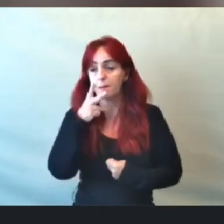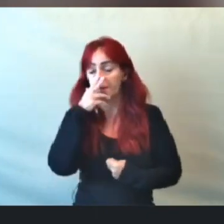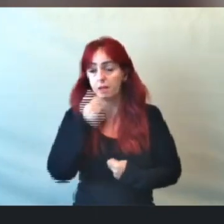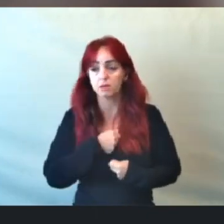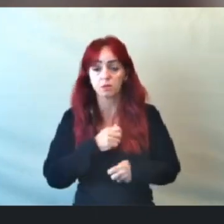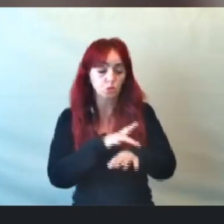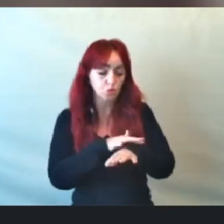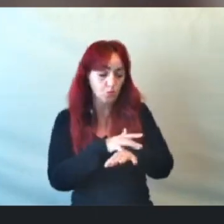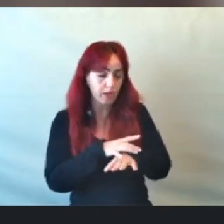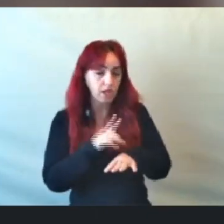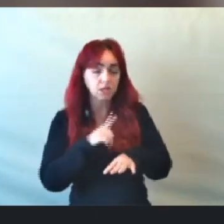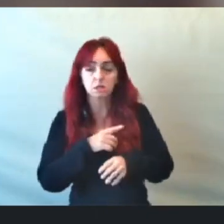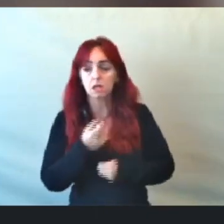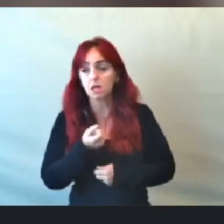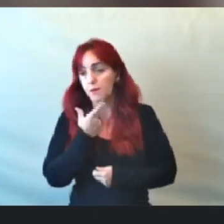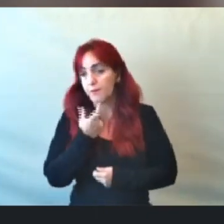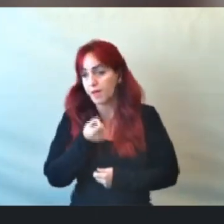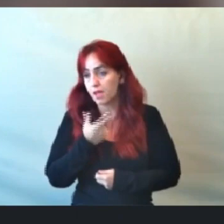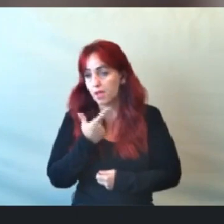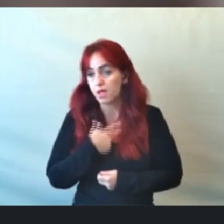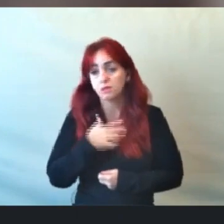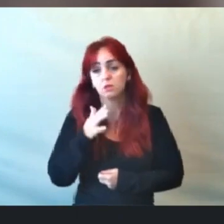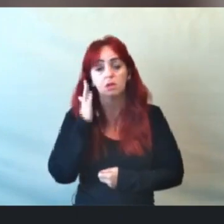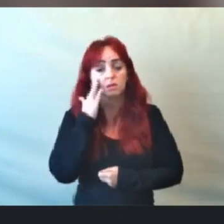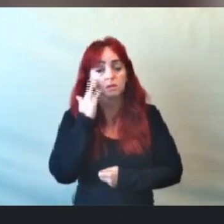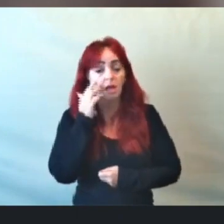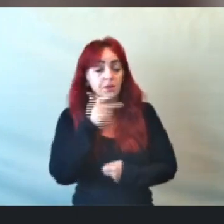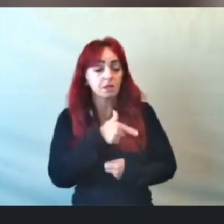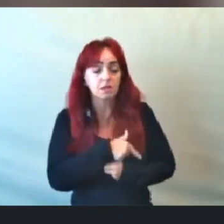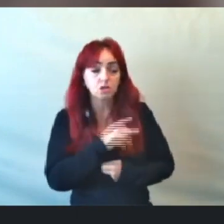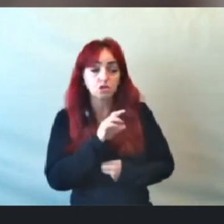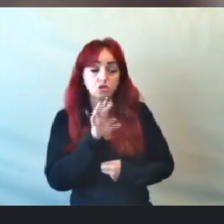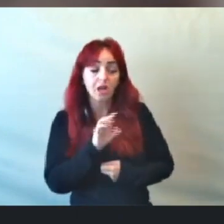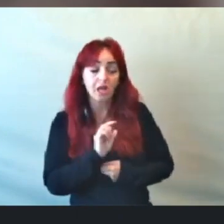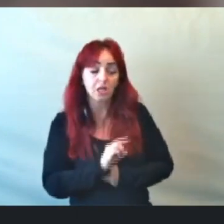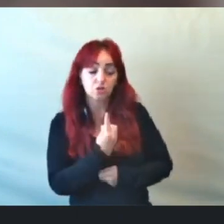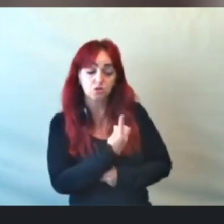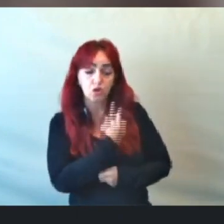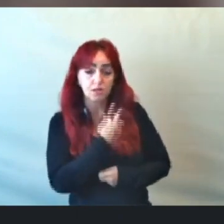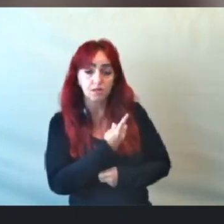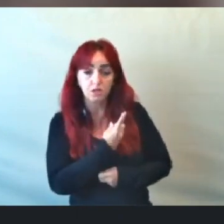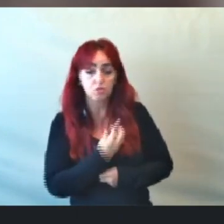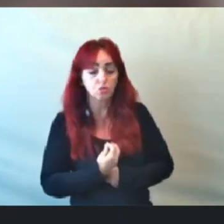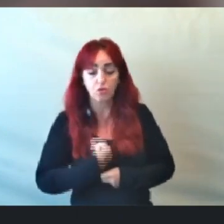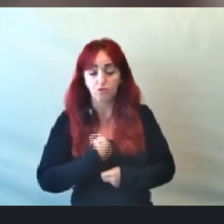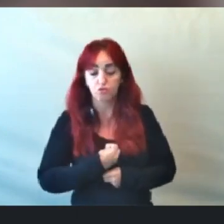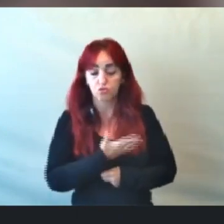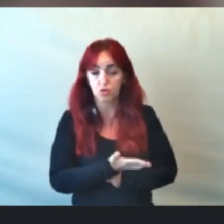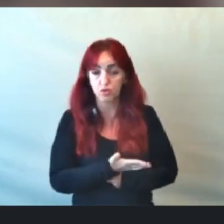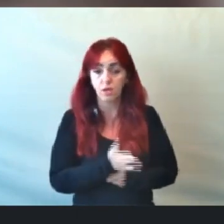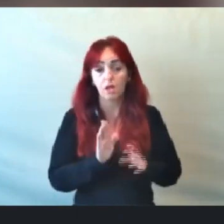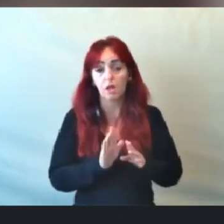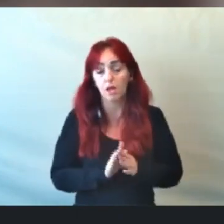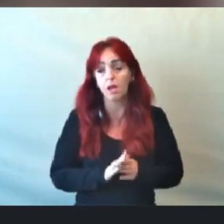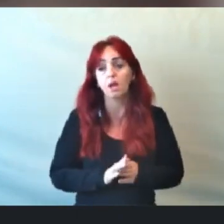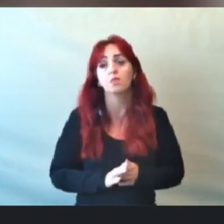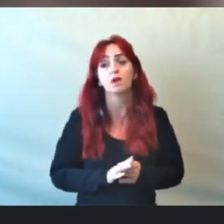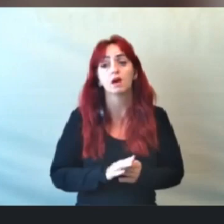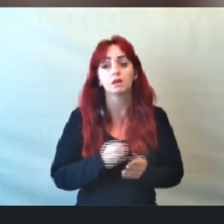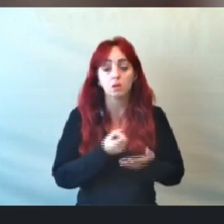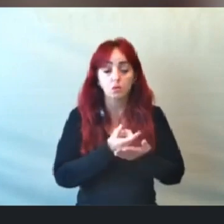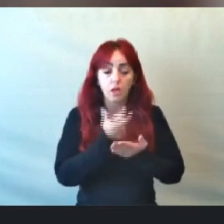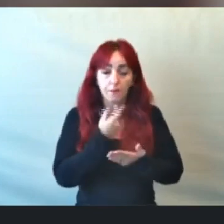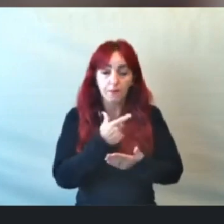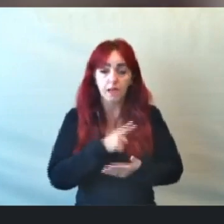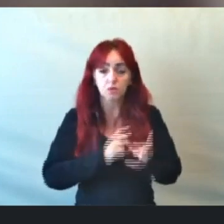você sabe que ele não é só ele que vai sarar ele, mas é o remédio que mantém aquele doente em vida, então você não pode retirar